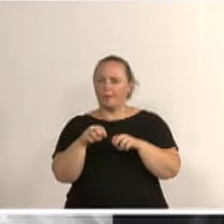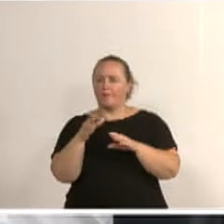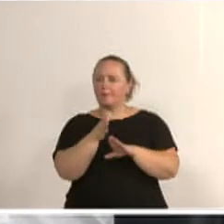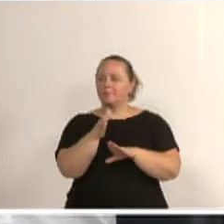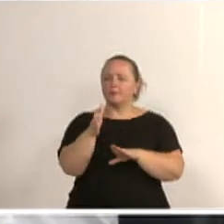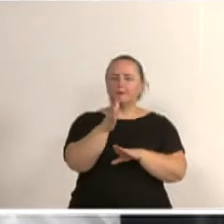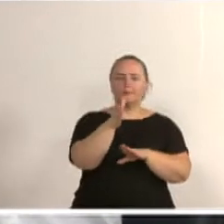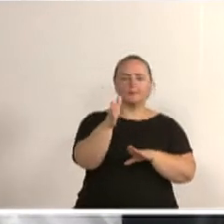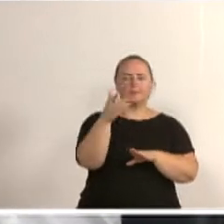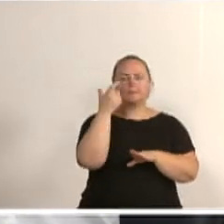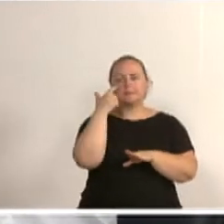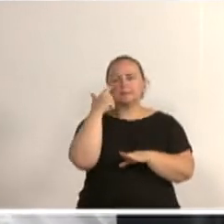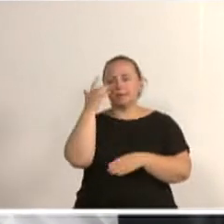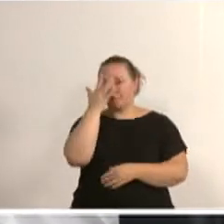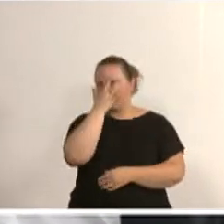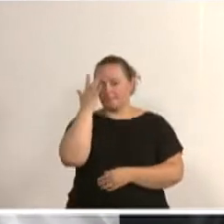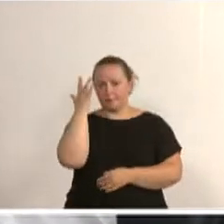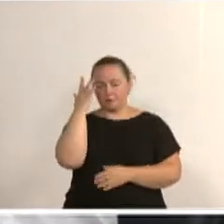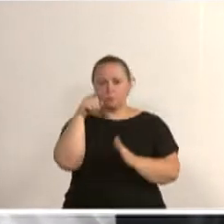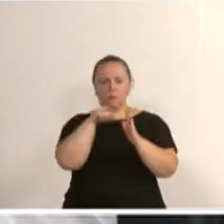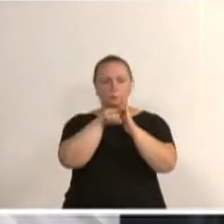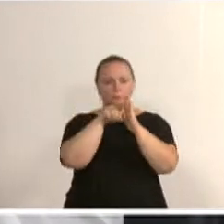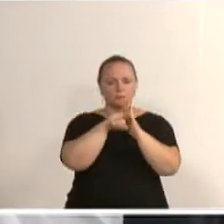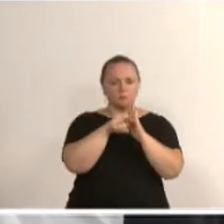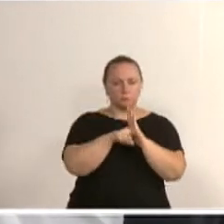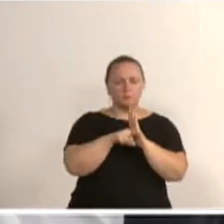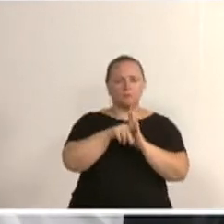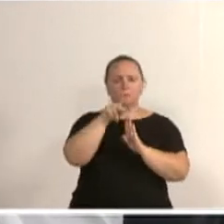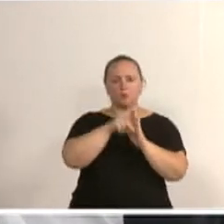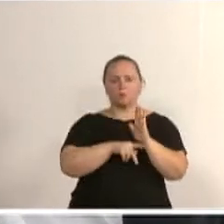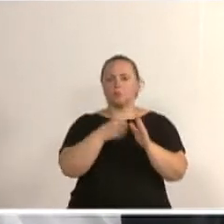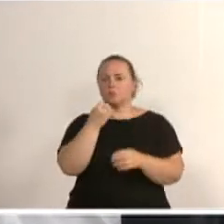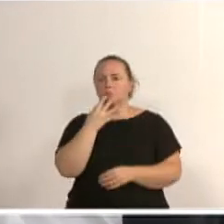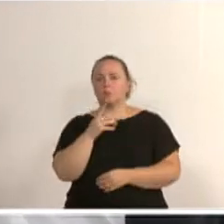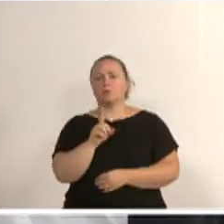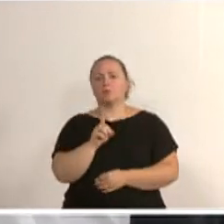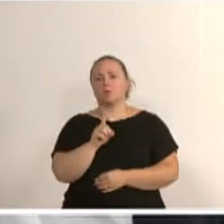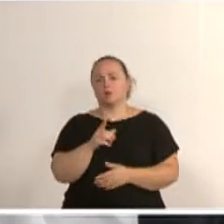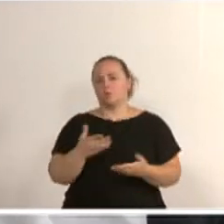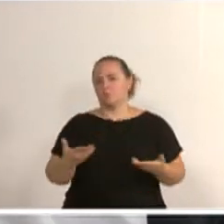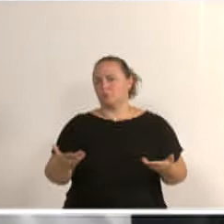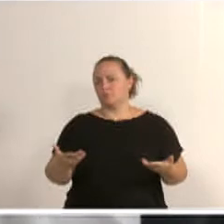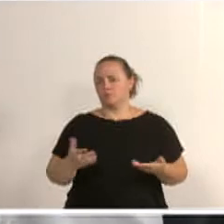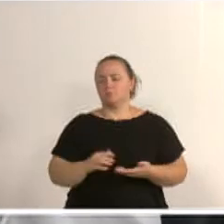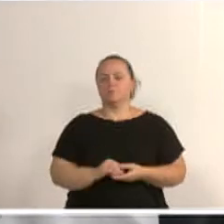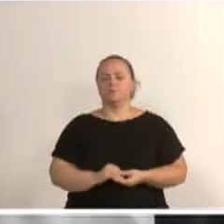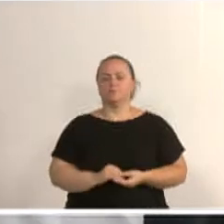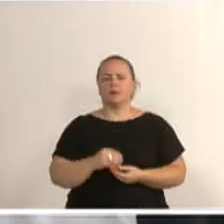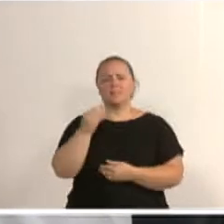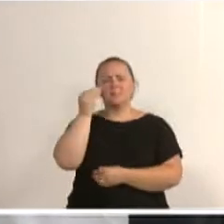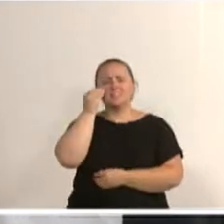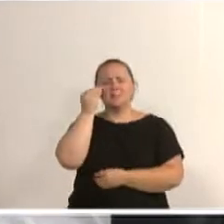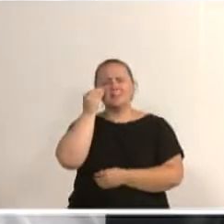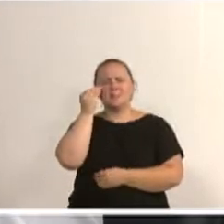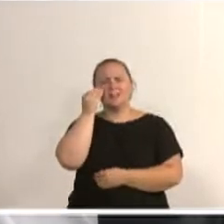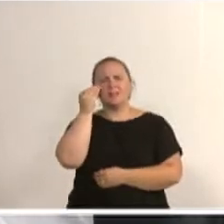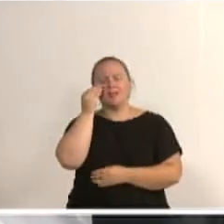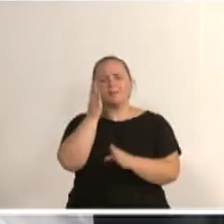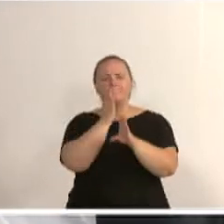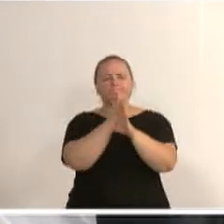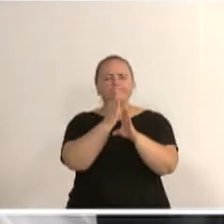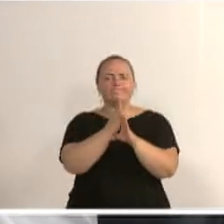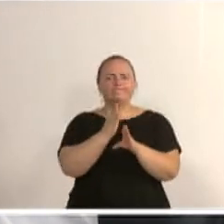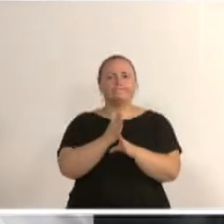identificar os usuários que frequentam essas linhas e questionar eles se esse trajeto novo vai ser bom. É uma questão de simulação, é uma questão de identificação